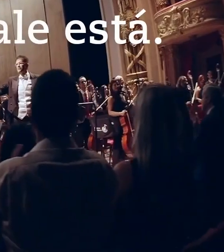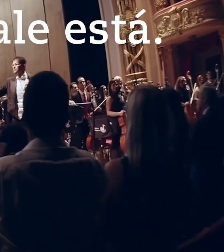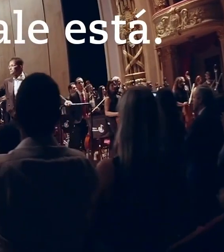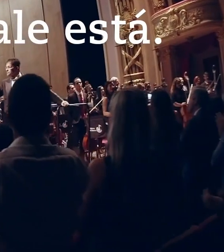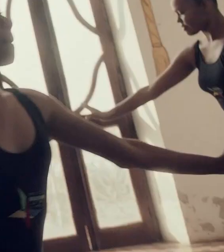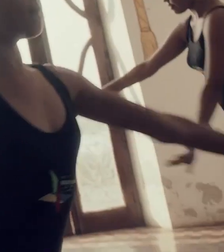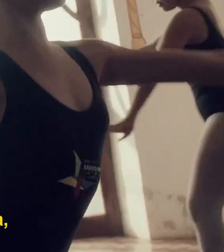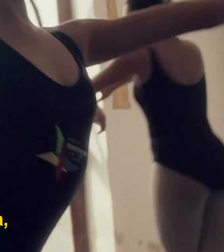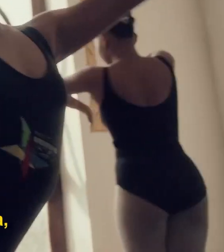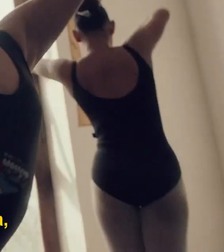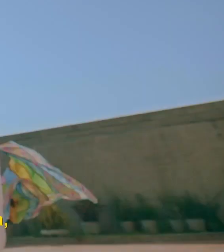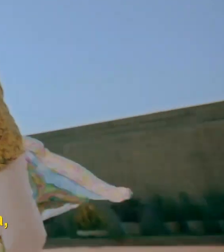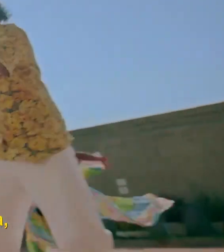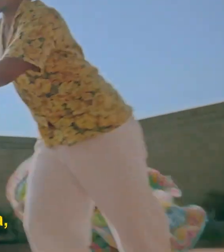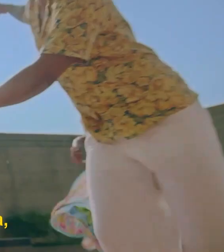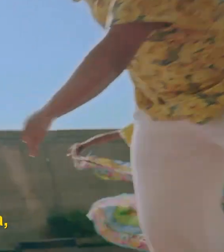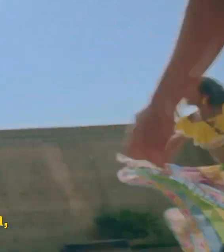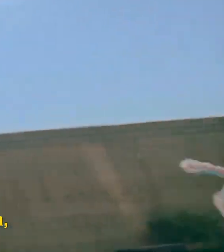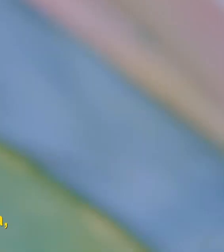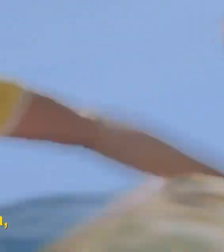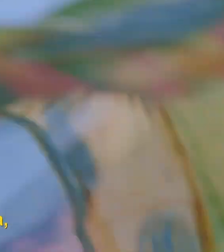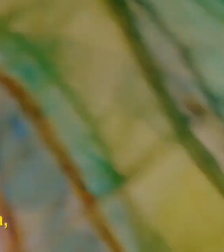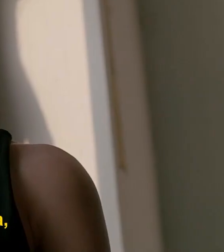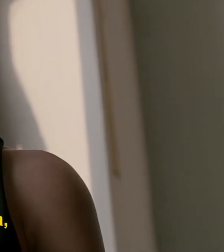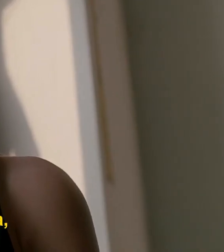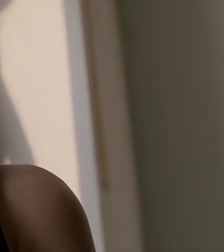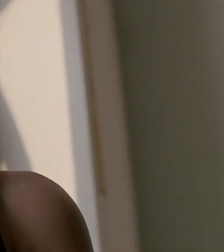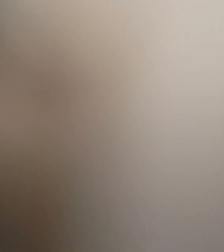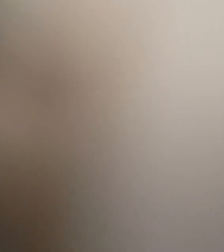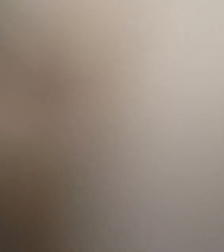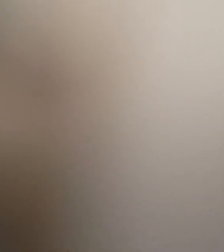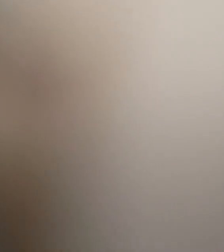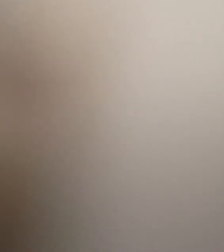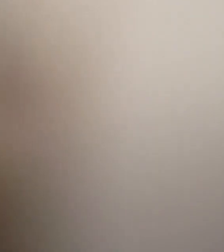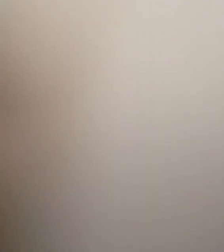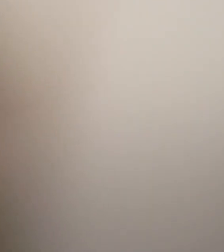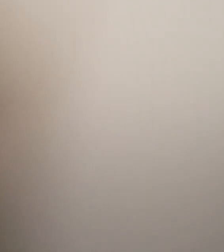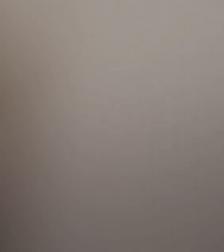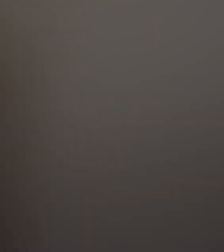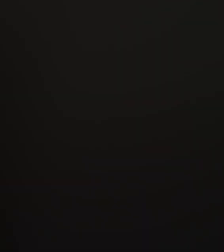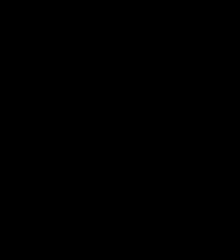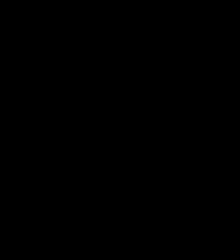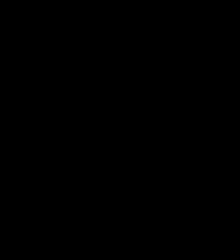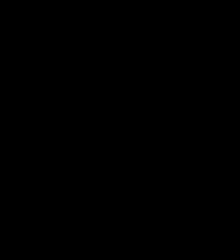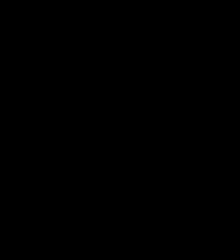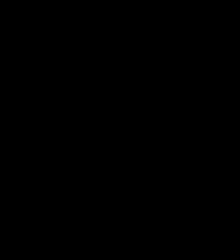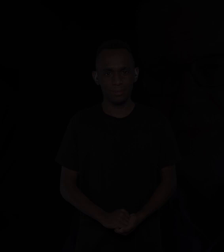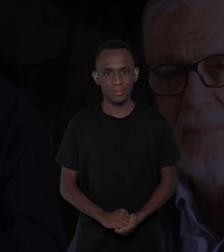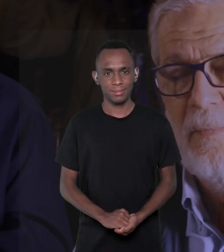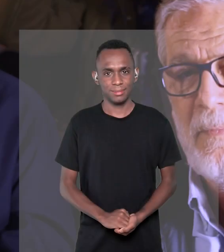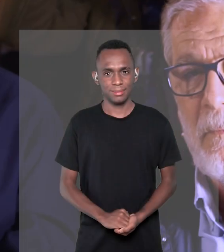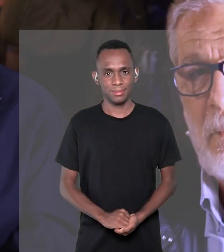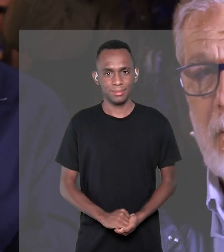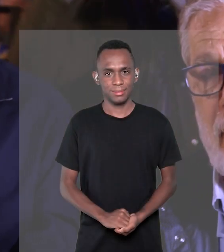a Vale está. Apoiando e valorizando nossa cultura, crescemos e evoluímos juntos. Muito